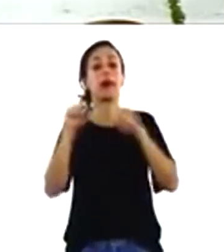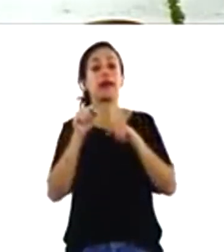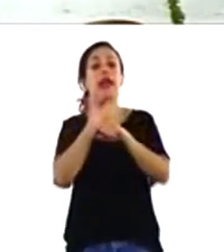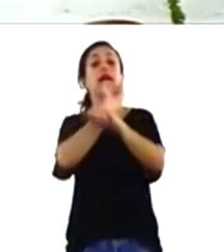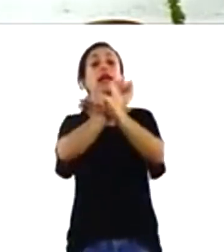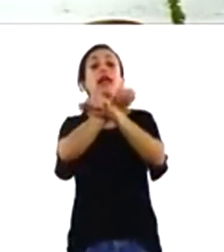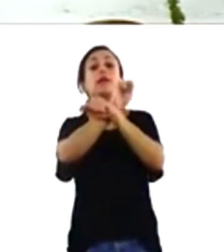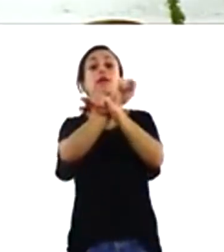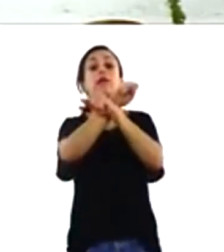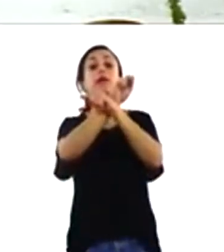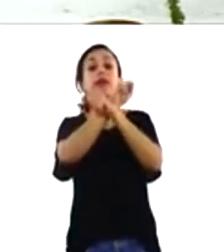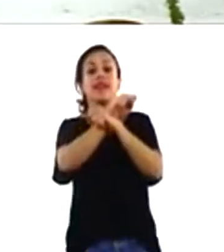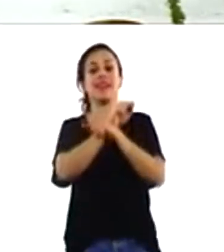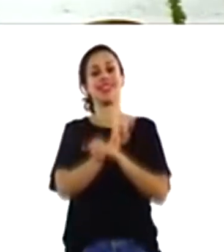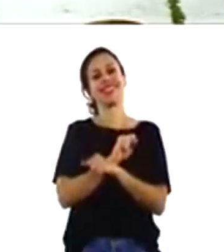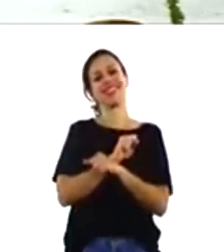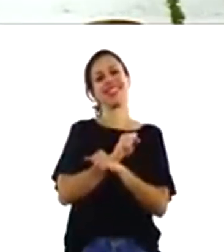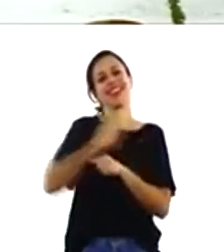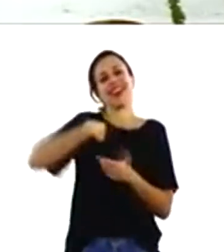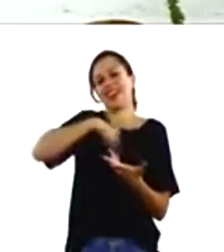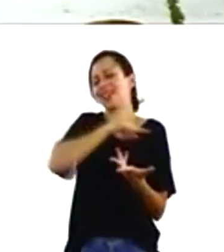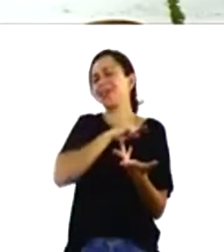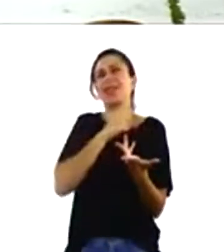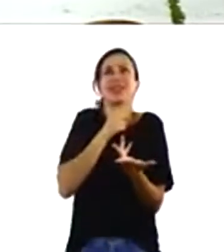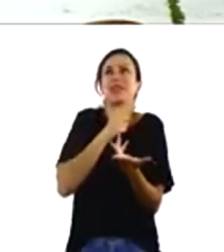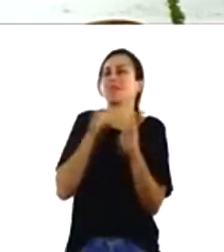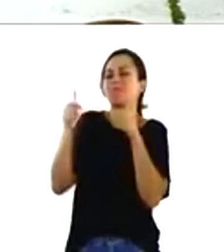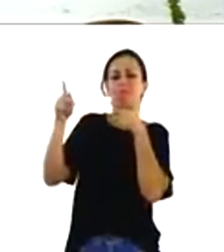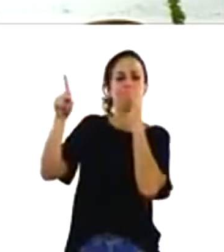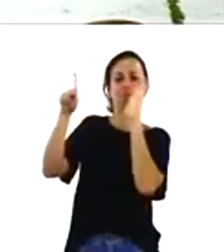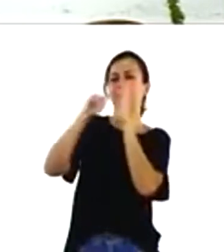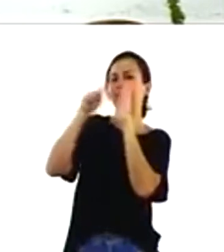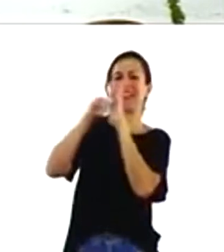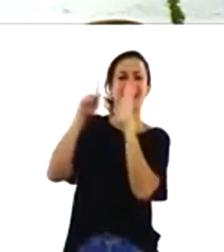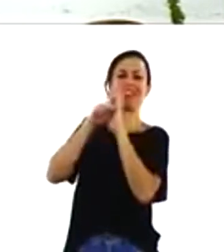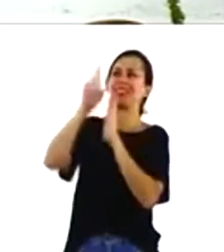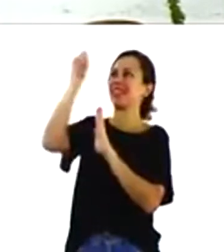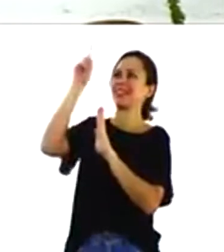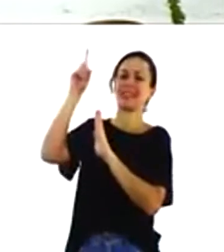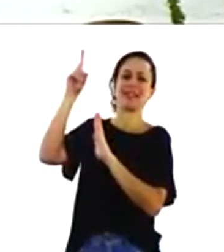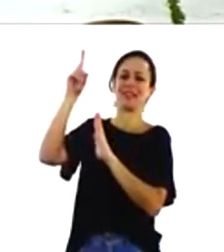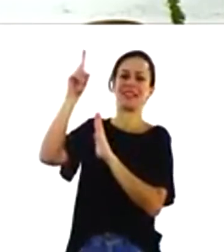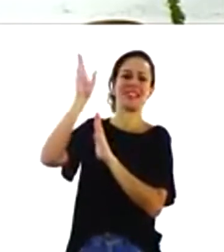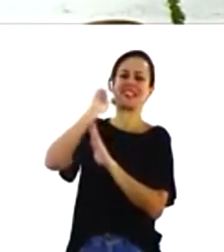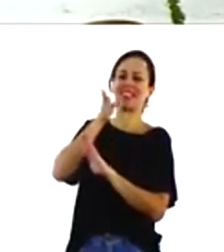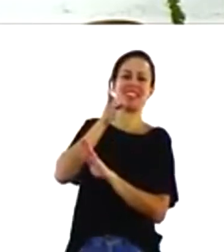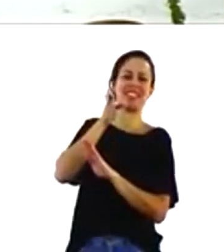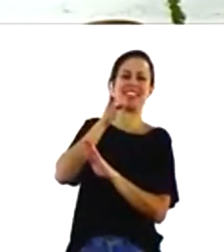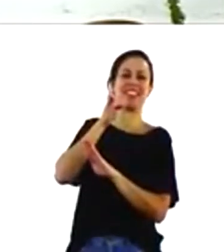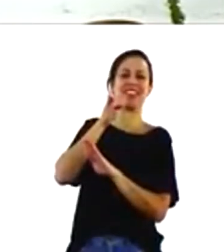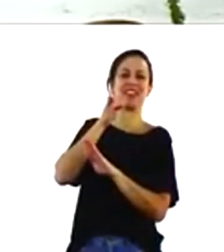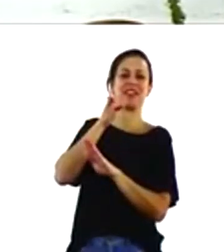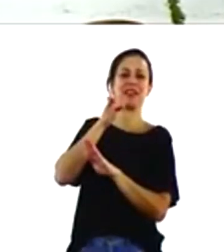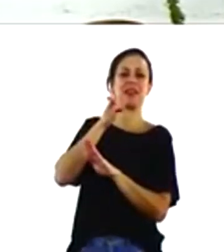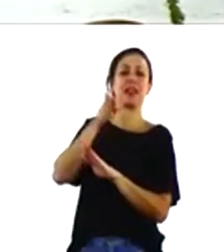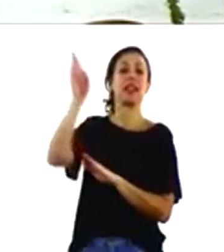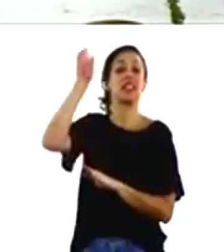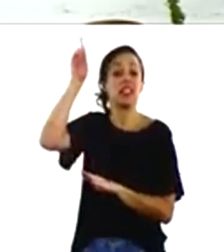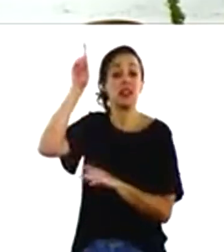que nós somos herança de Deus. Aqui ele diz assim: não há problema para